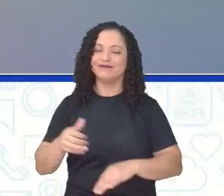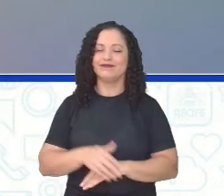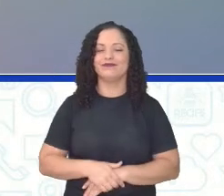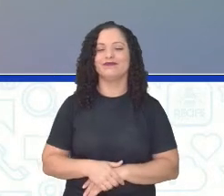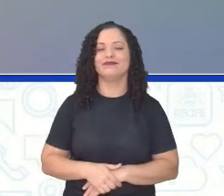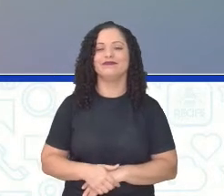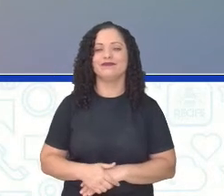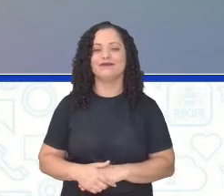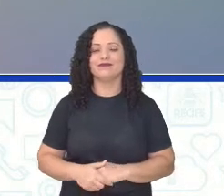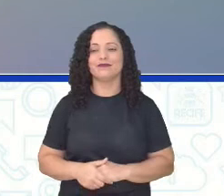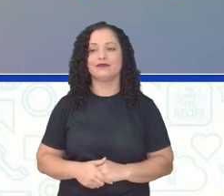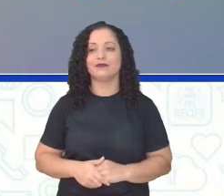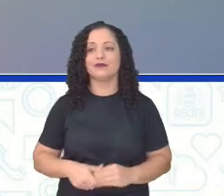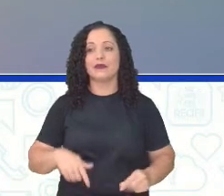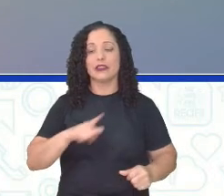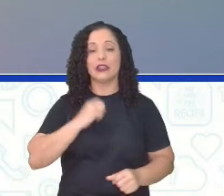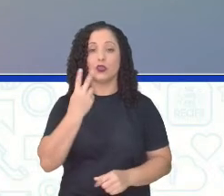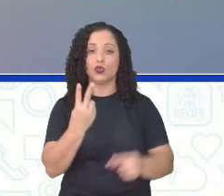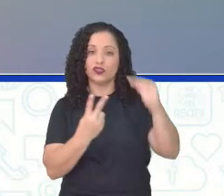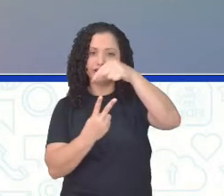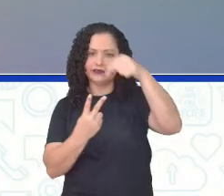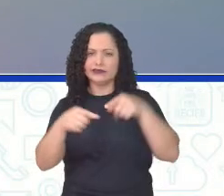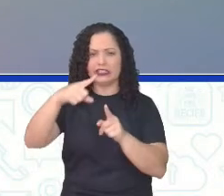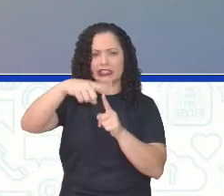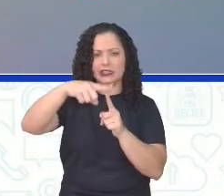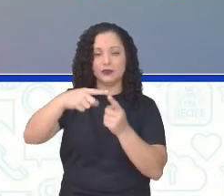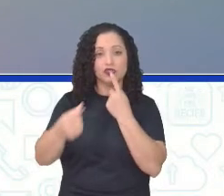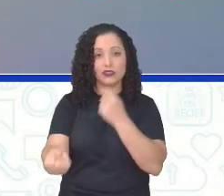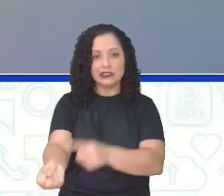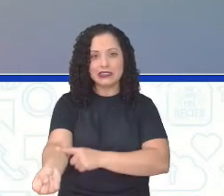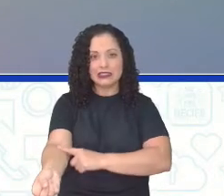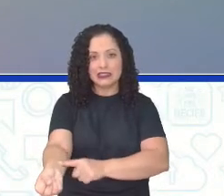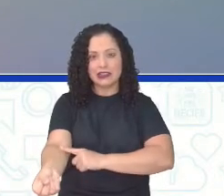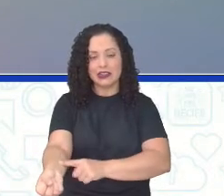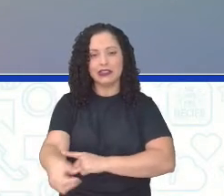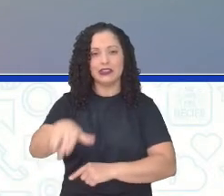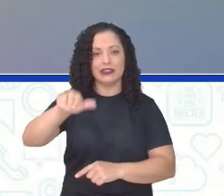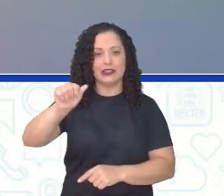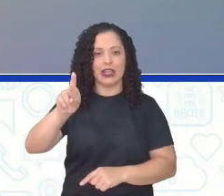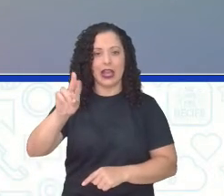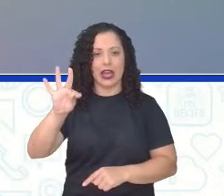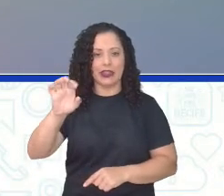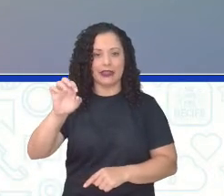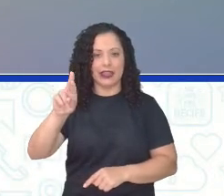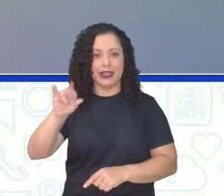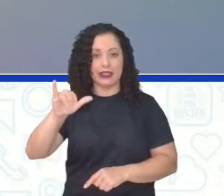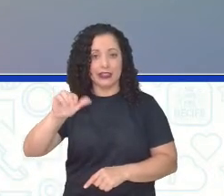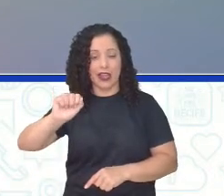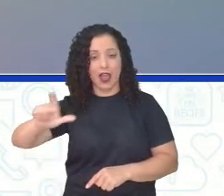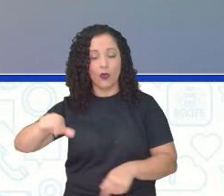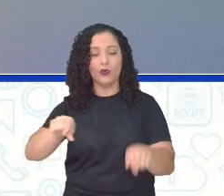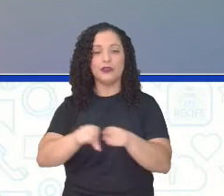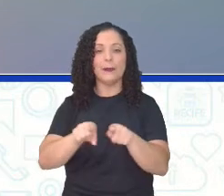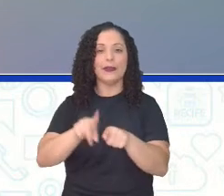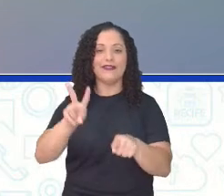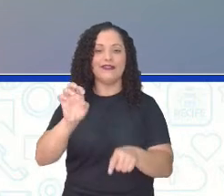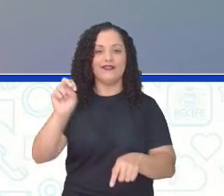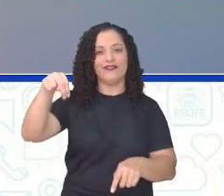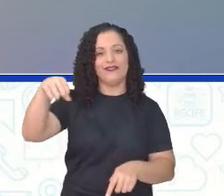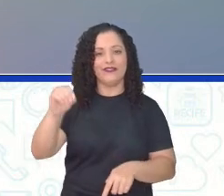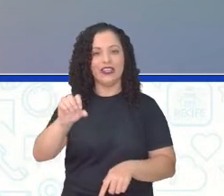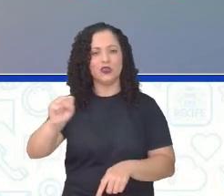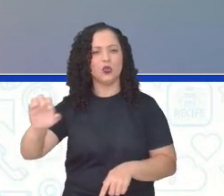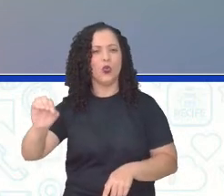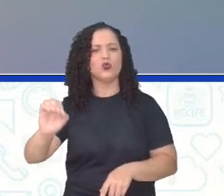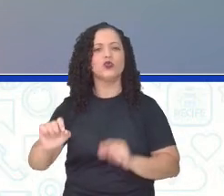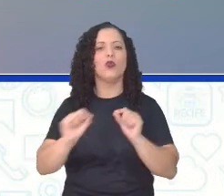aí nós temos dois tipos de sangue circulando no nosso corpo. O sangue arterial e o sangue venoso. Aí vem uma curiosidade, o